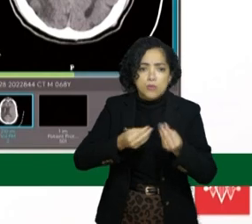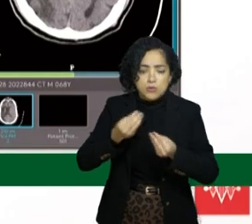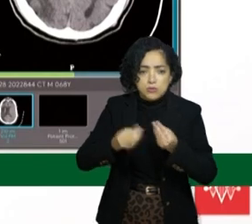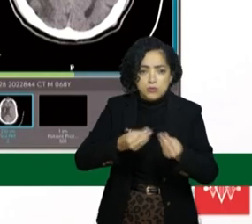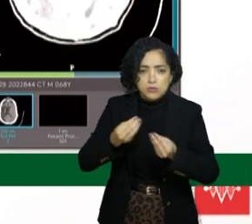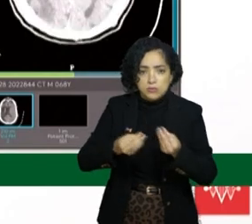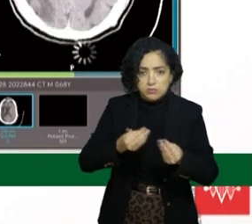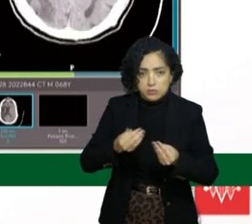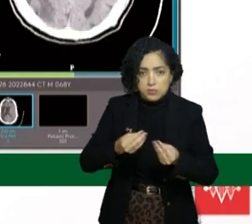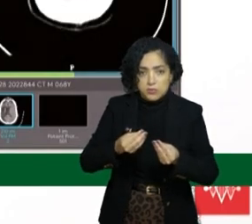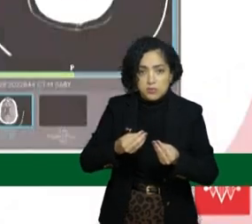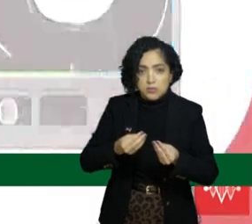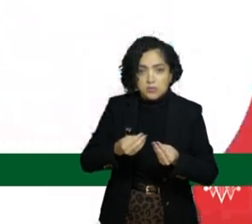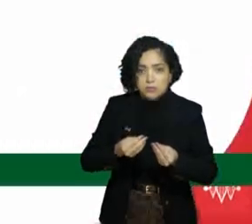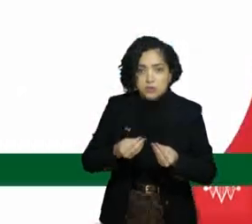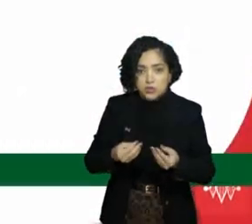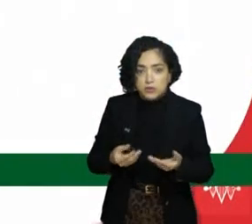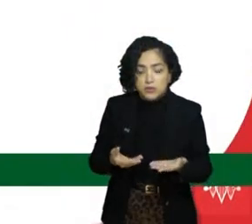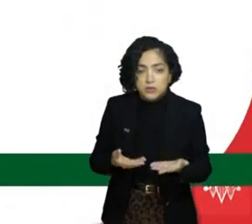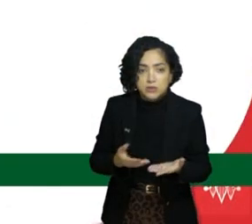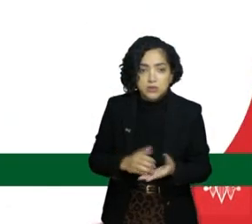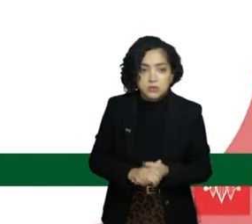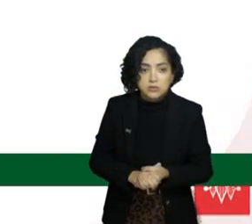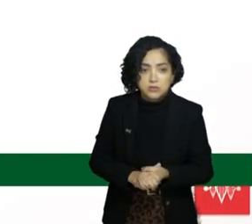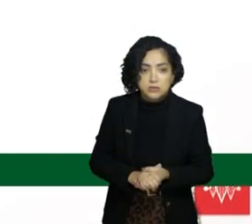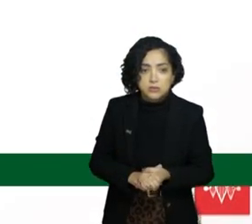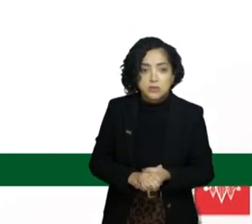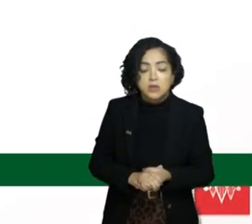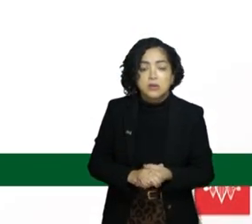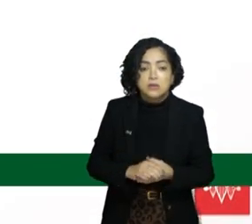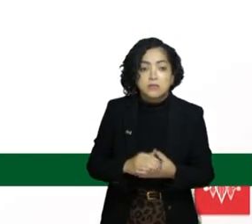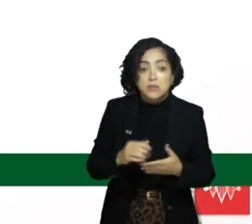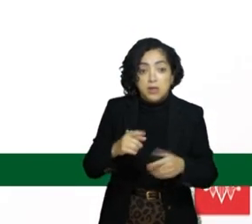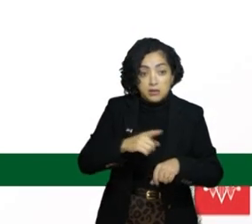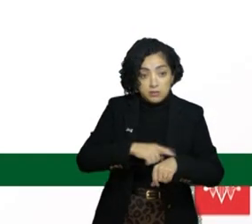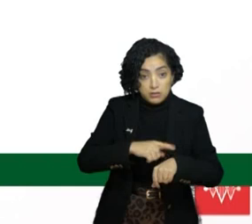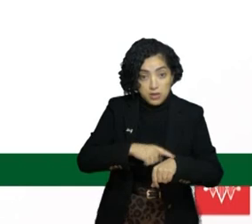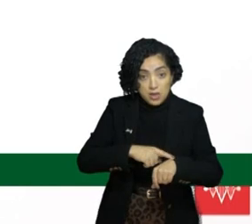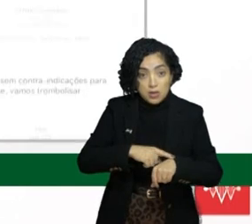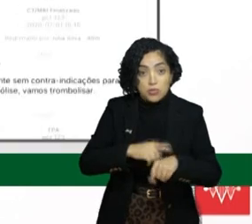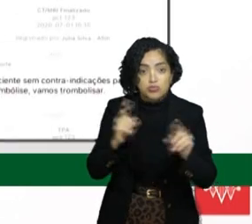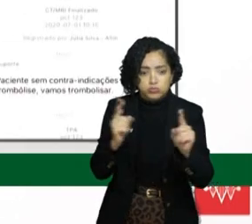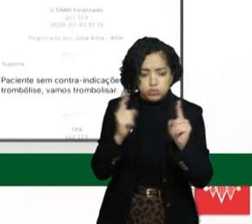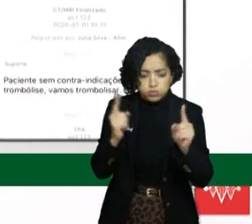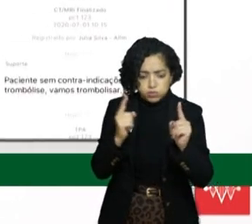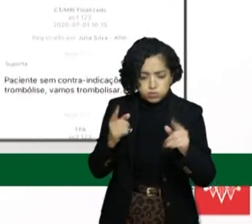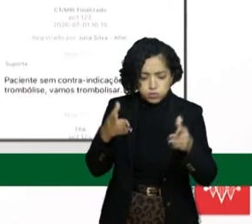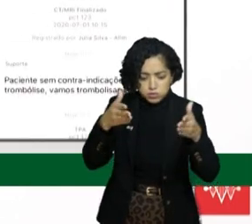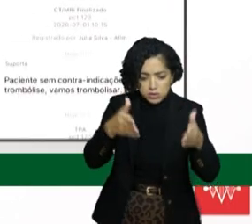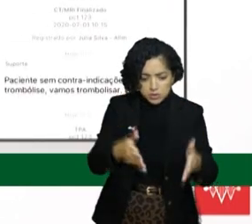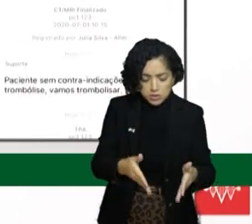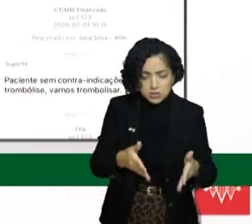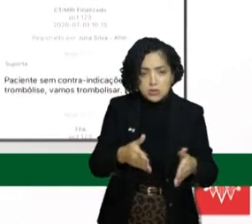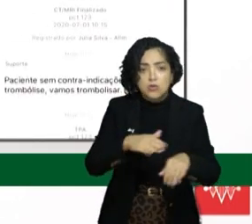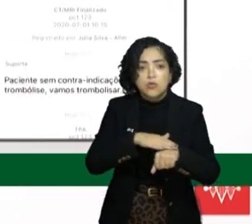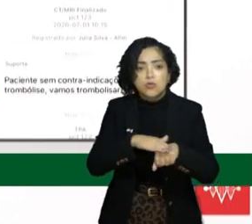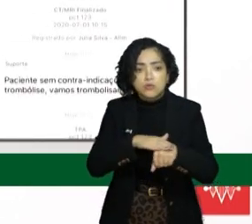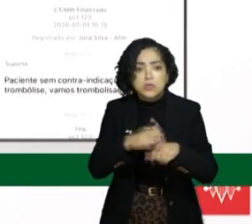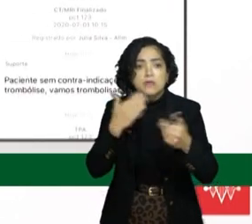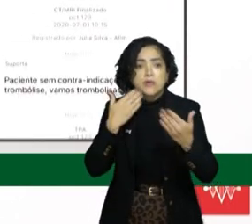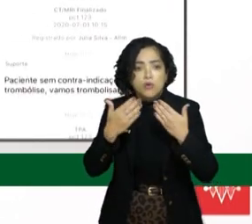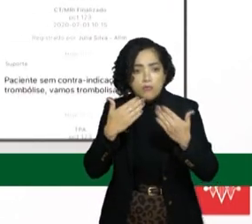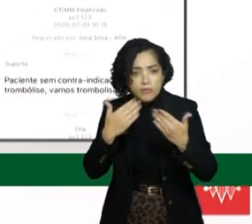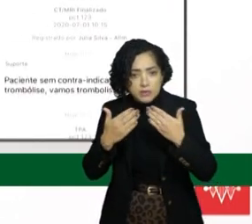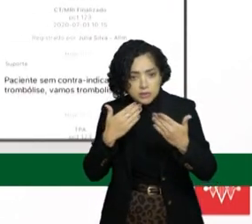que podem ser utilizados, né, que você consegue, em tempo real, ver se a ambulância está chegando no hospital, você consegue conversar com o